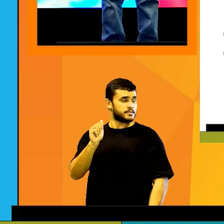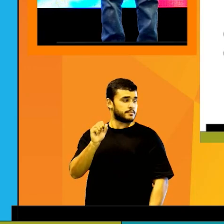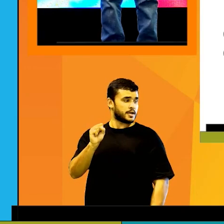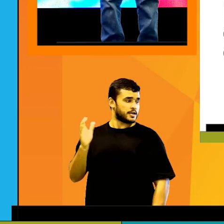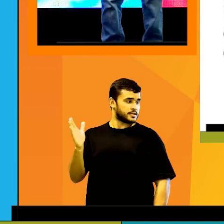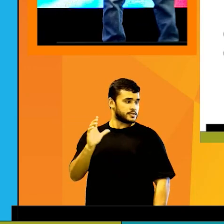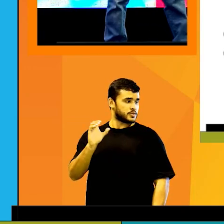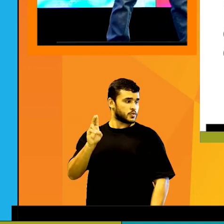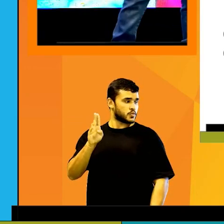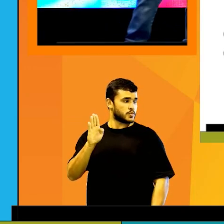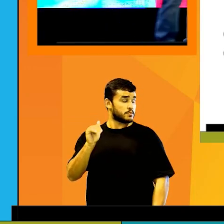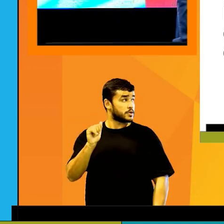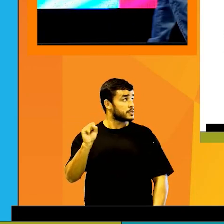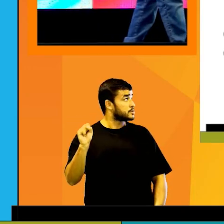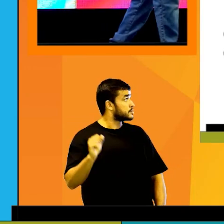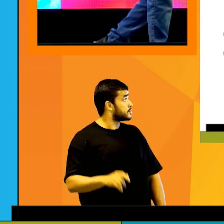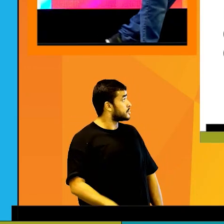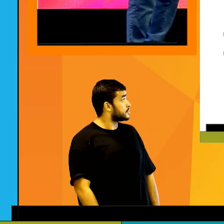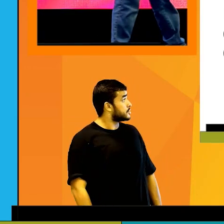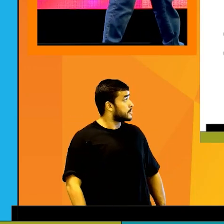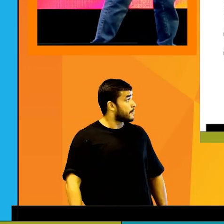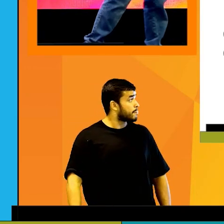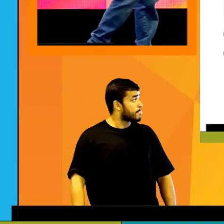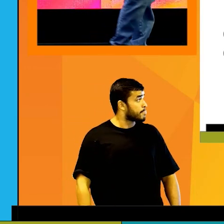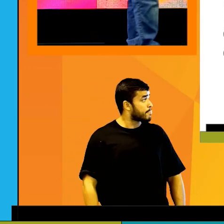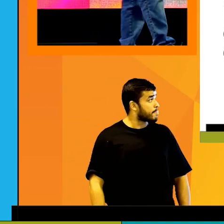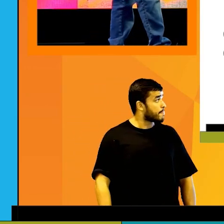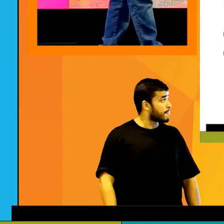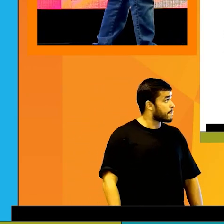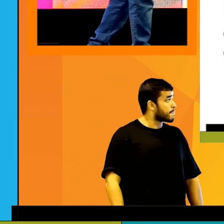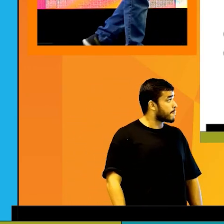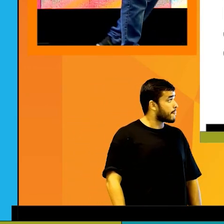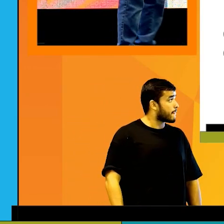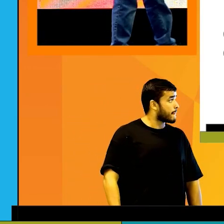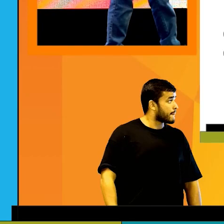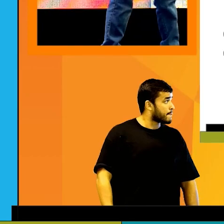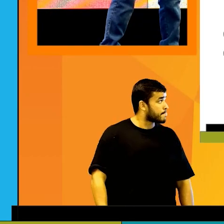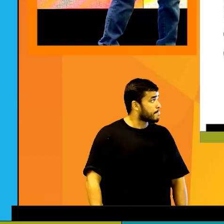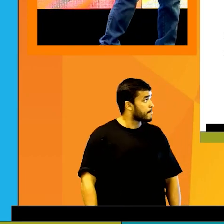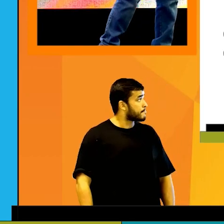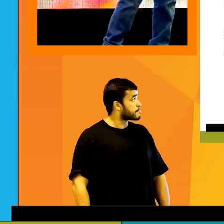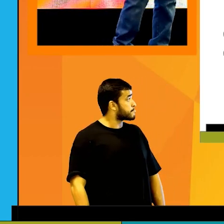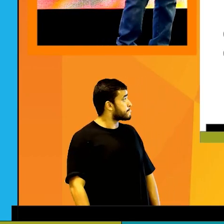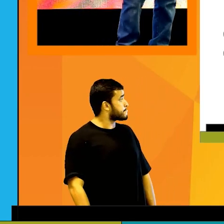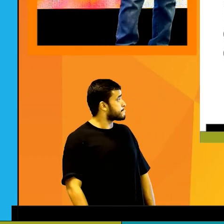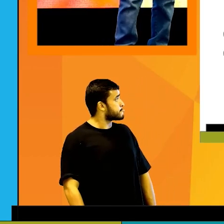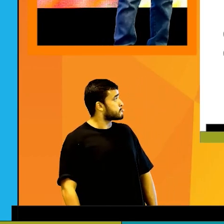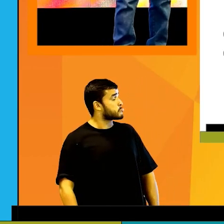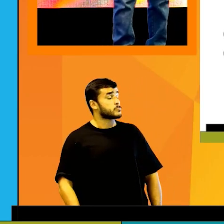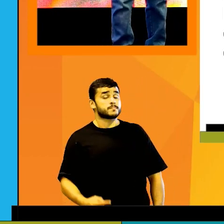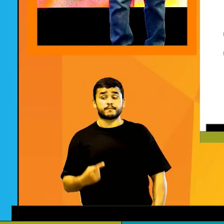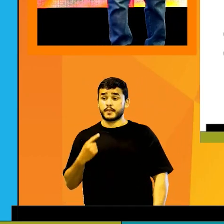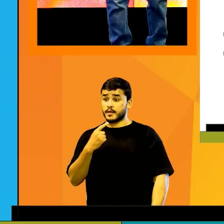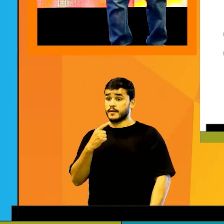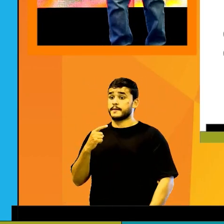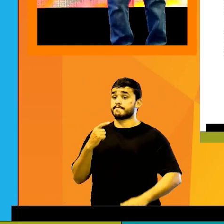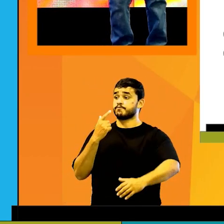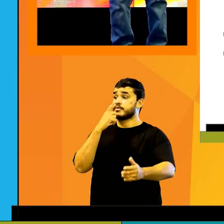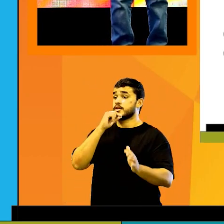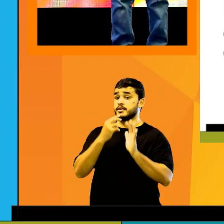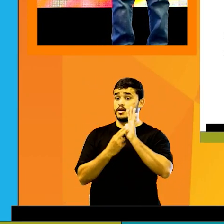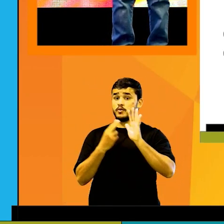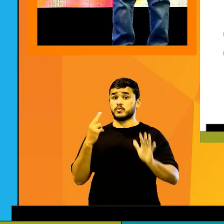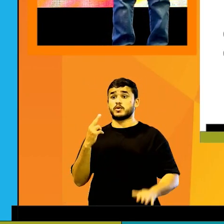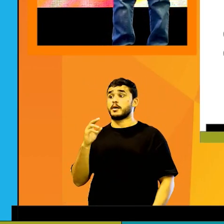defunto autor, né? Então Machado de Assis, repetindo, foi o precursor da literatura realista aqui no